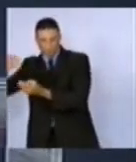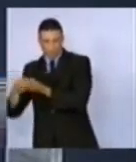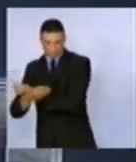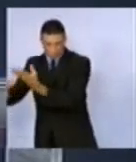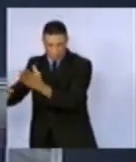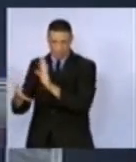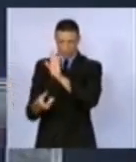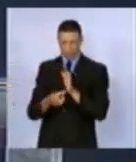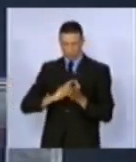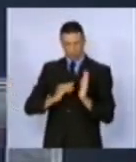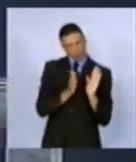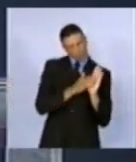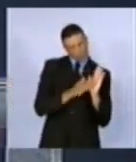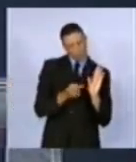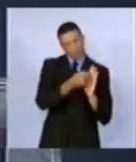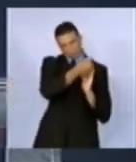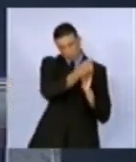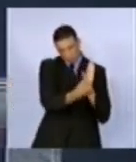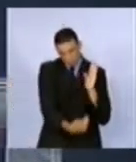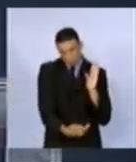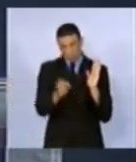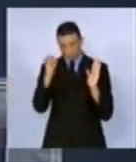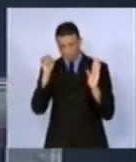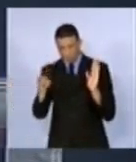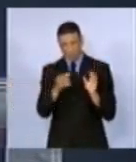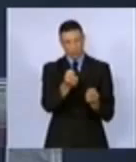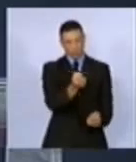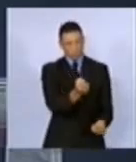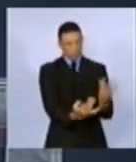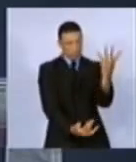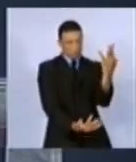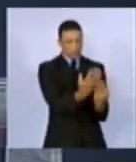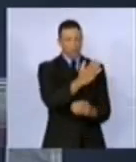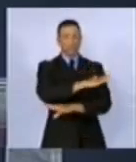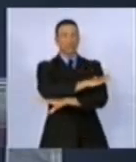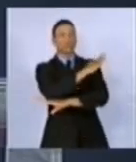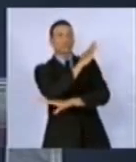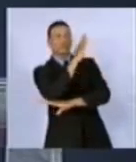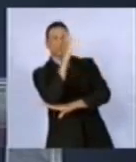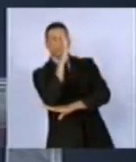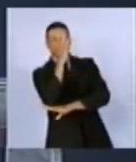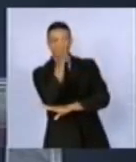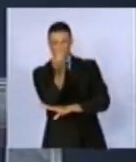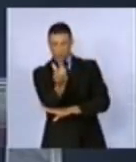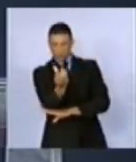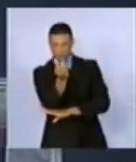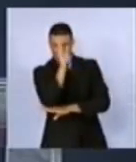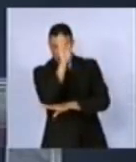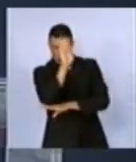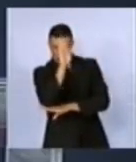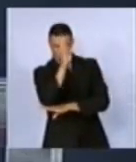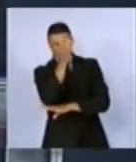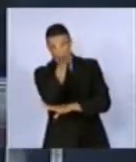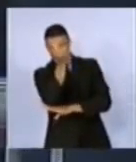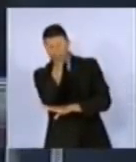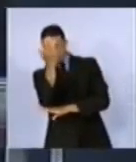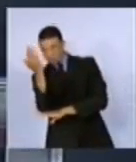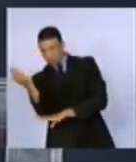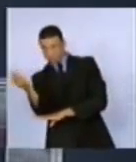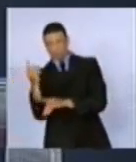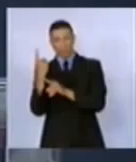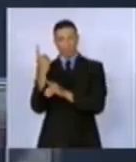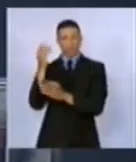principais elementos a suspensão das queimadas em período de horno a entendido entre as 6 horas e à 20 horas do período de 1 de